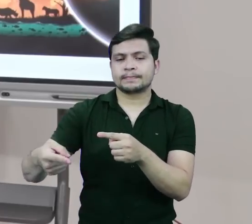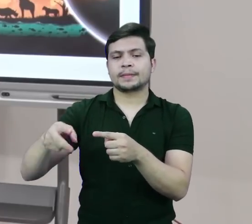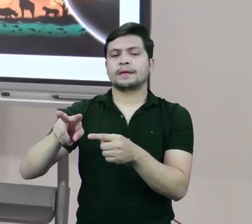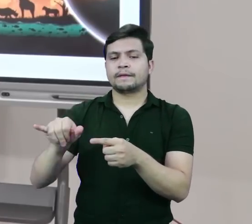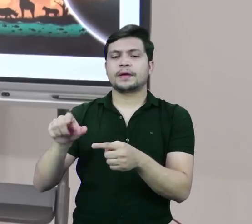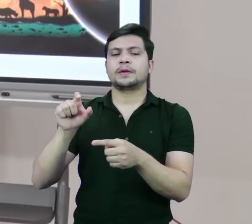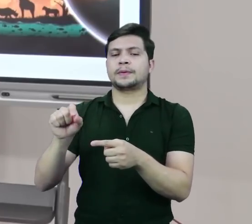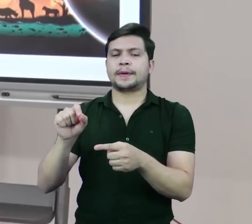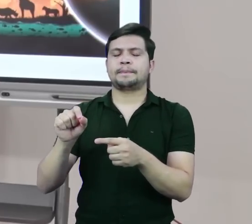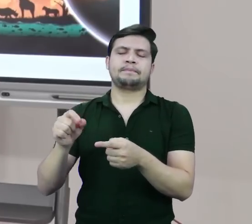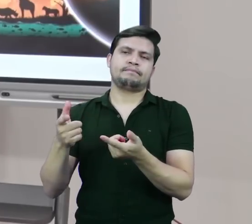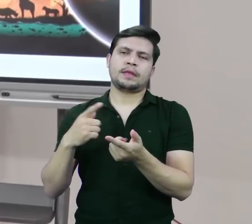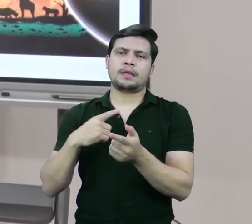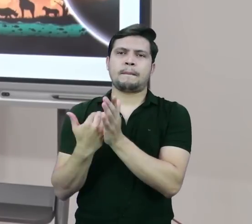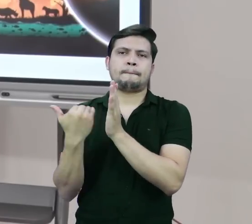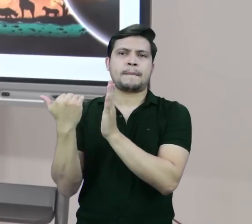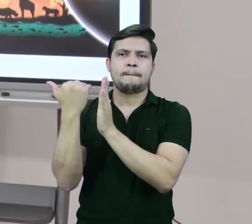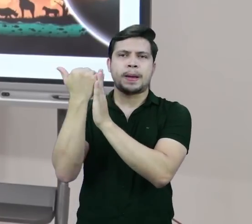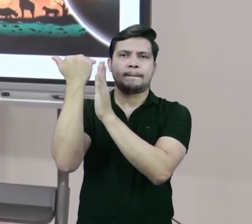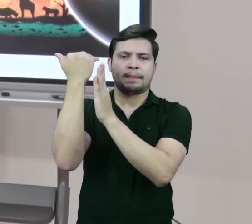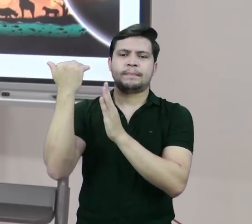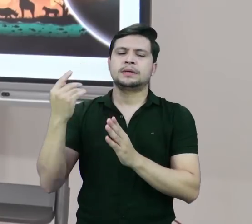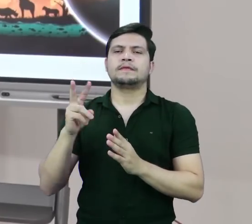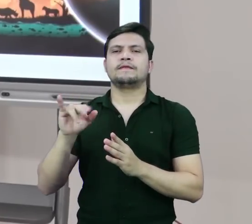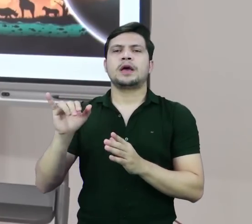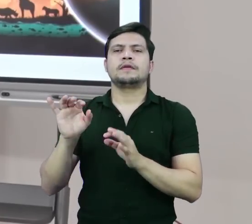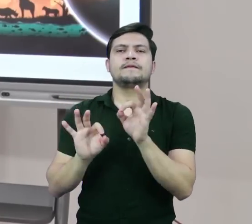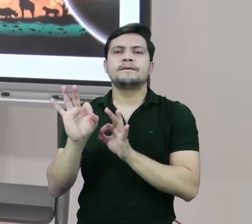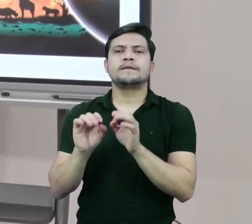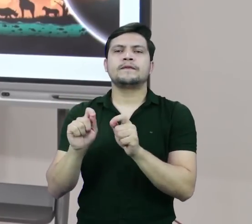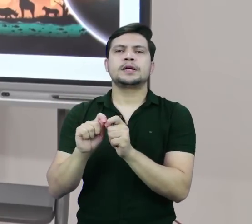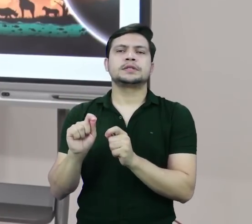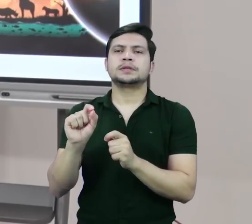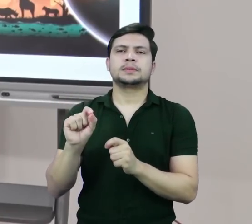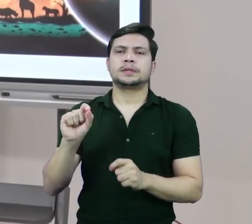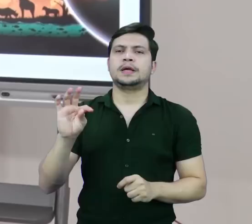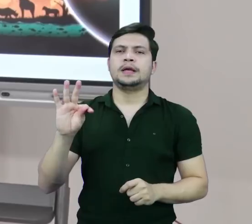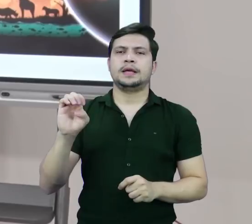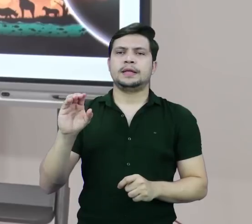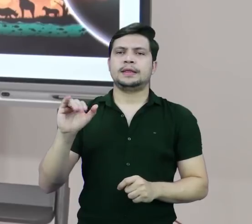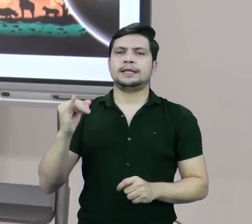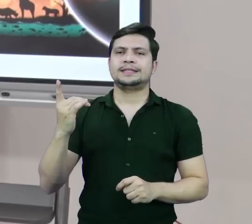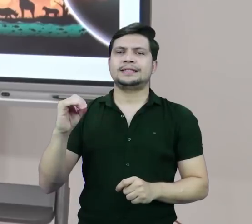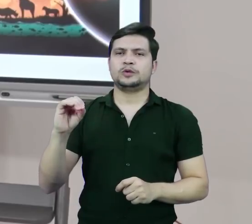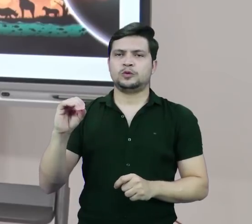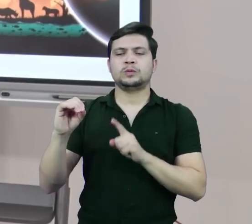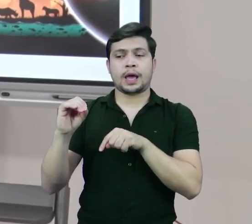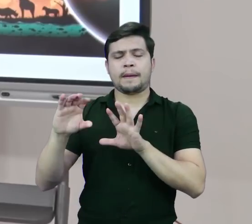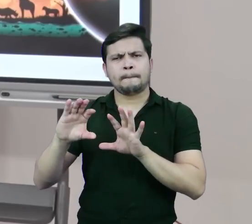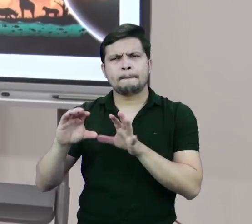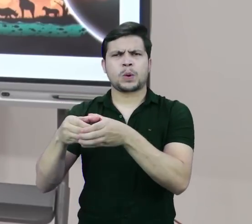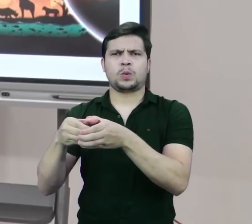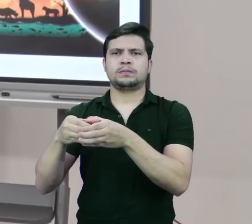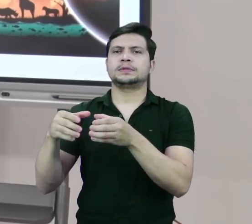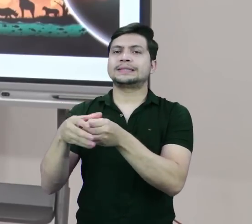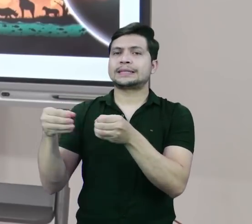elas vão aumentando o seu nível de complexidade e vão formar os nossos tecidos, né? Que são um conjunto de células que